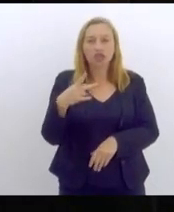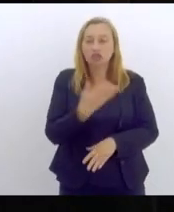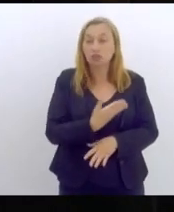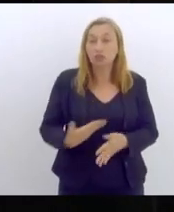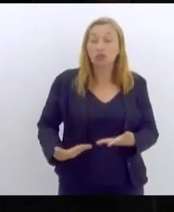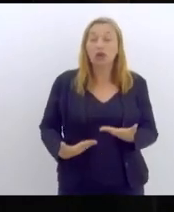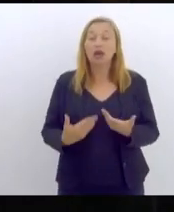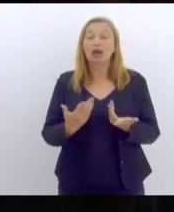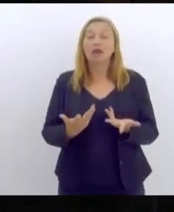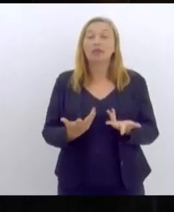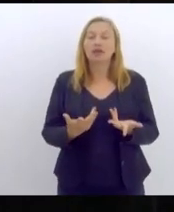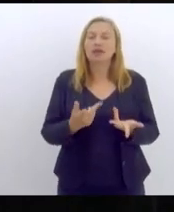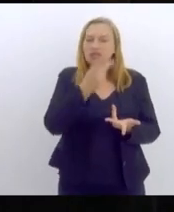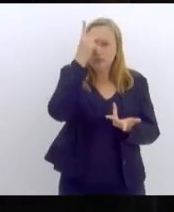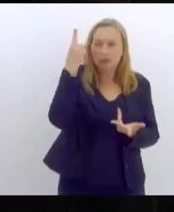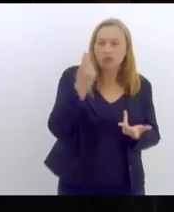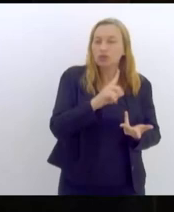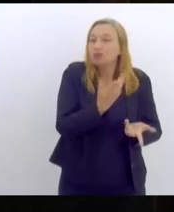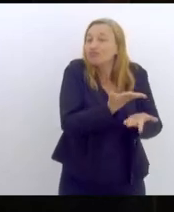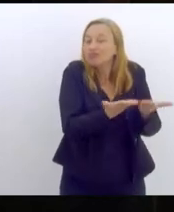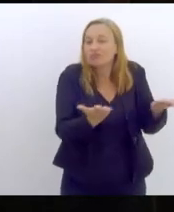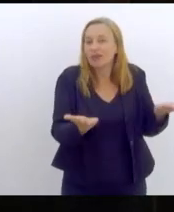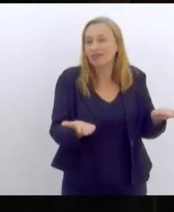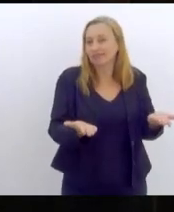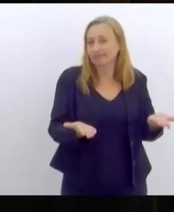que essas pessoas não se percam.